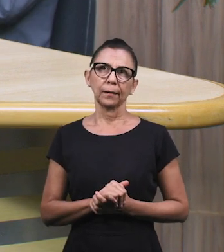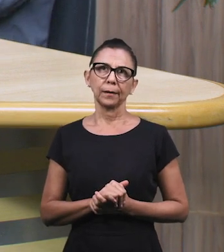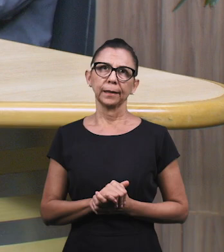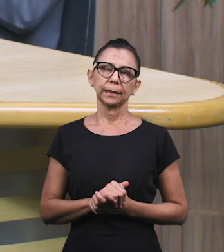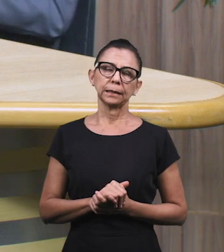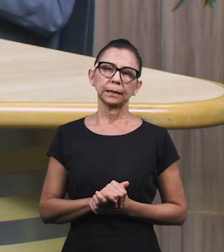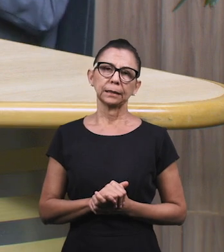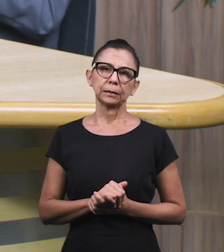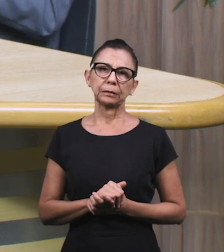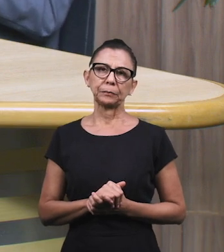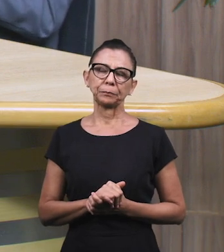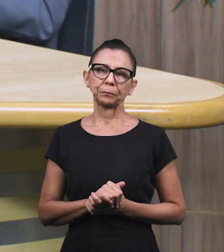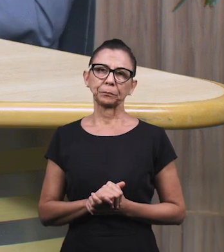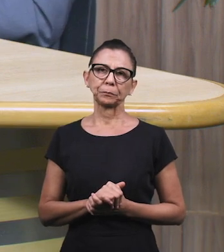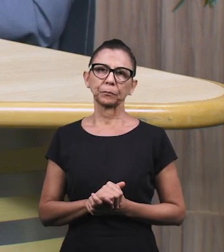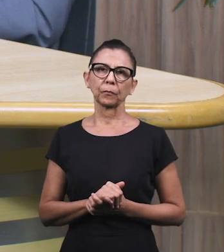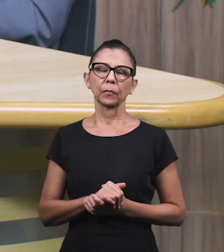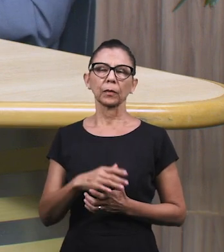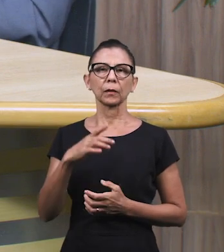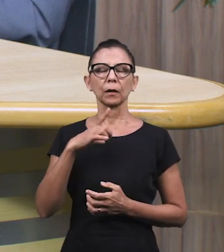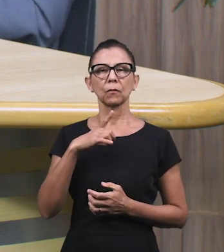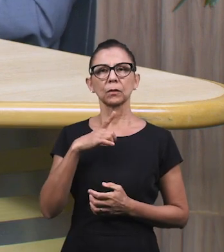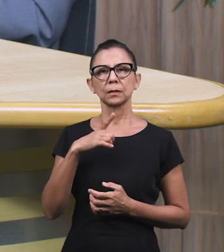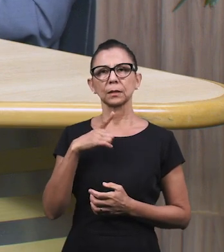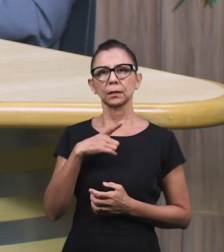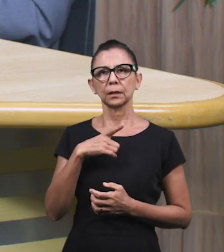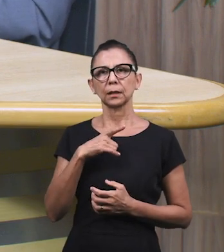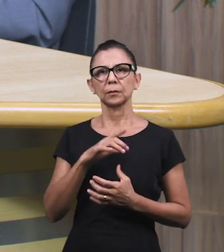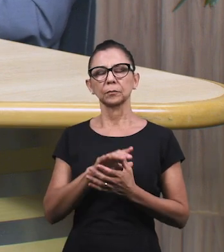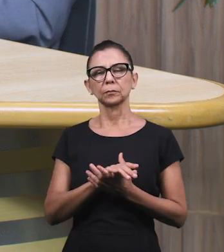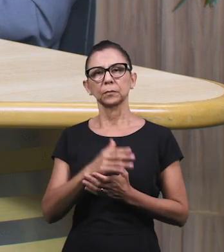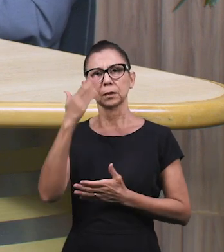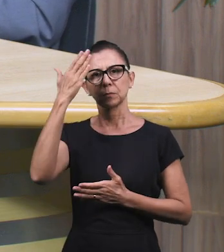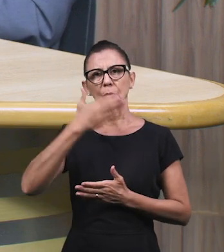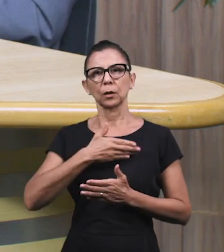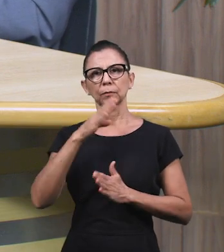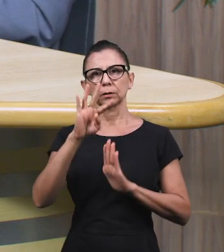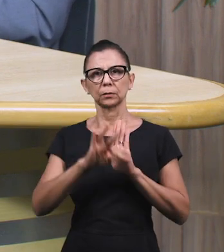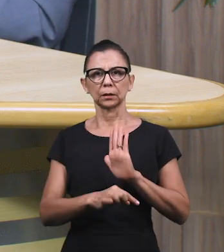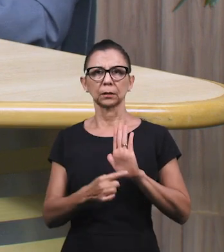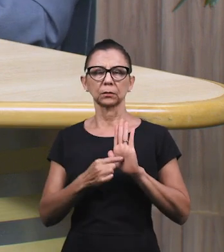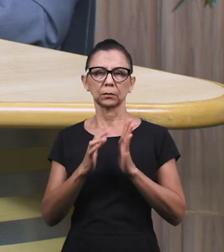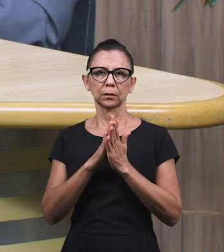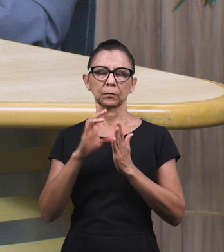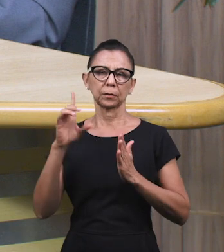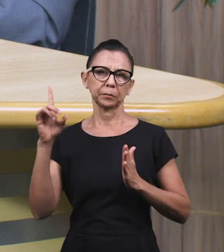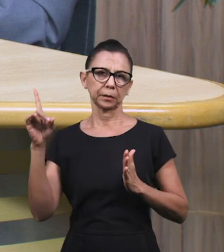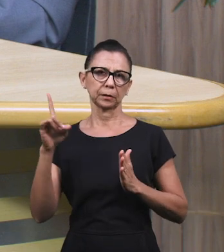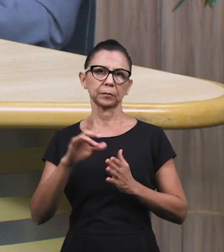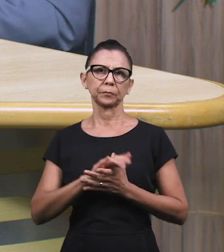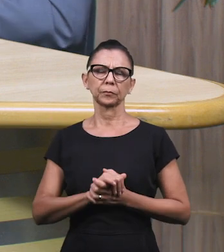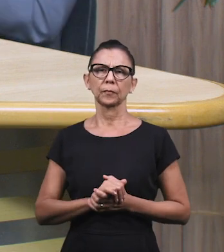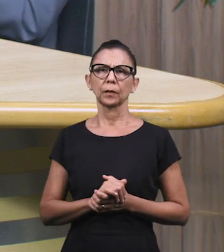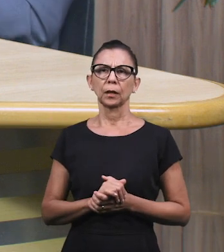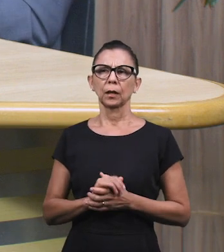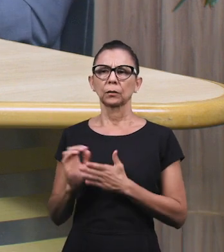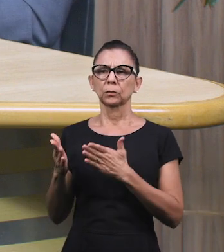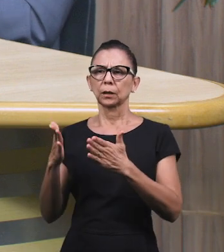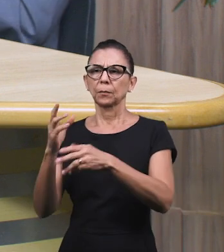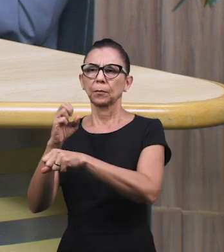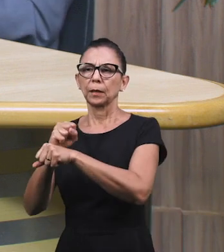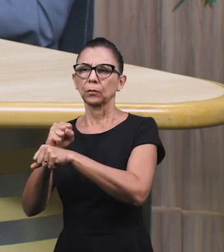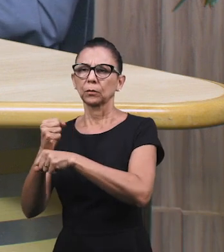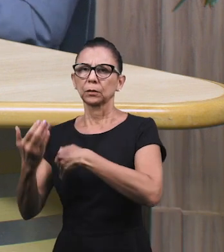você tem vários fundamentos bíblicos para isso. Então, o desse é justamente esse. O homem parou